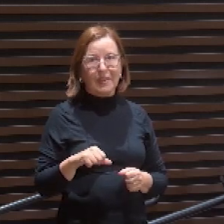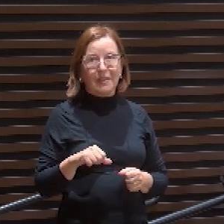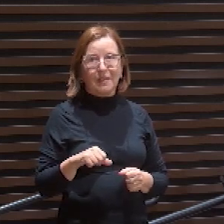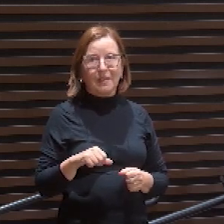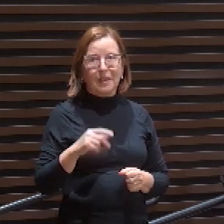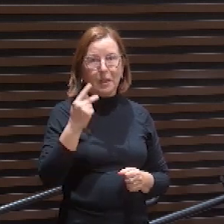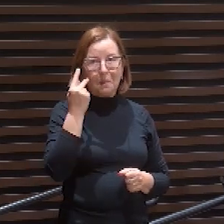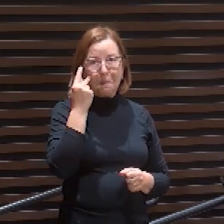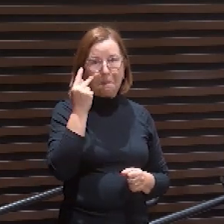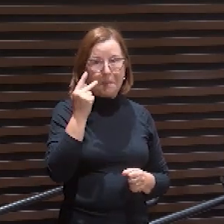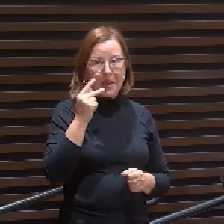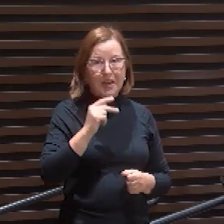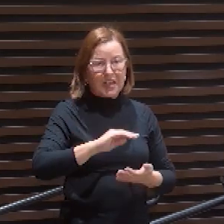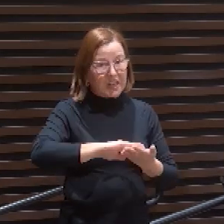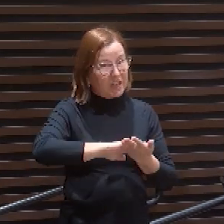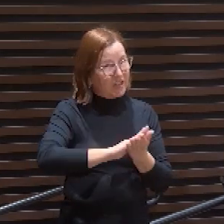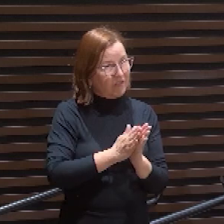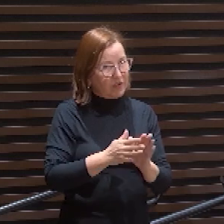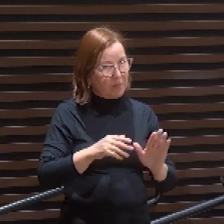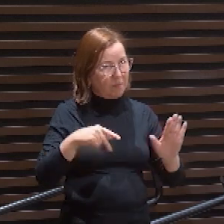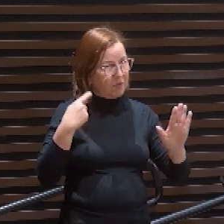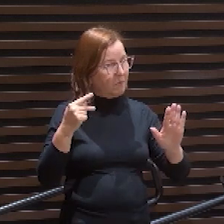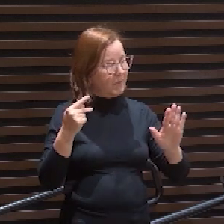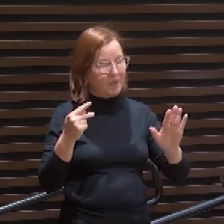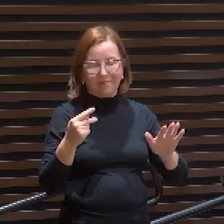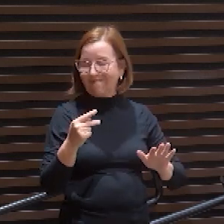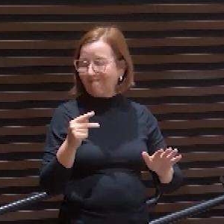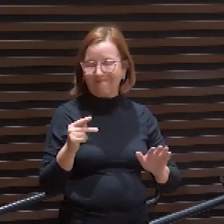forma que venha a desfazer a promessa.